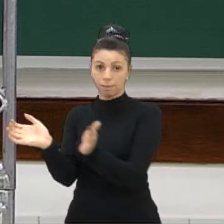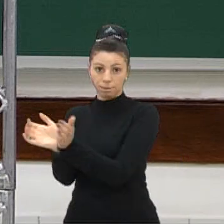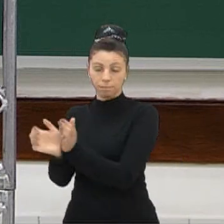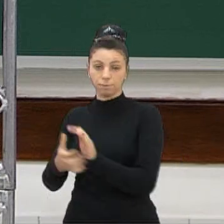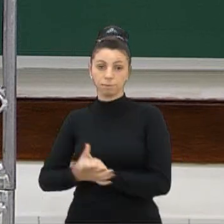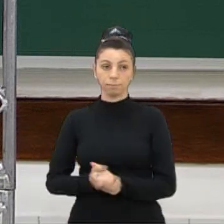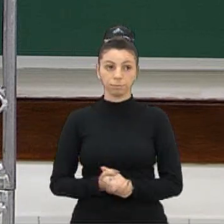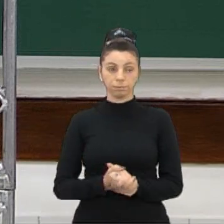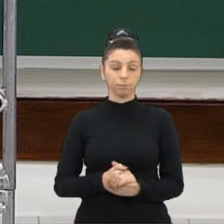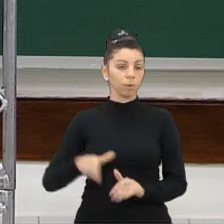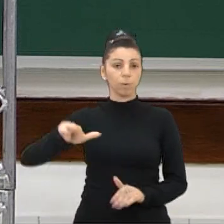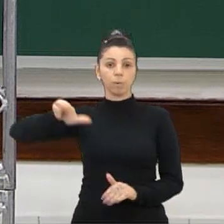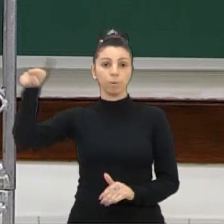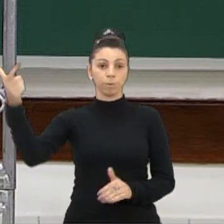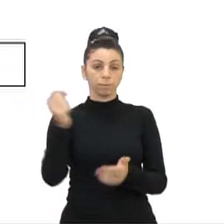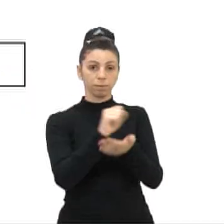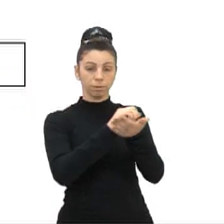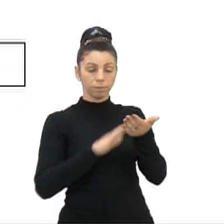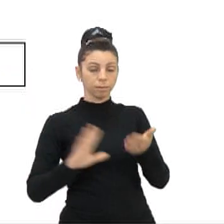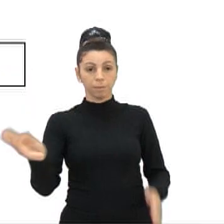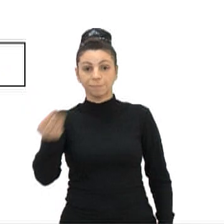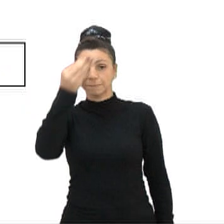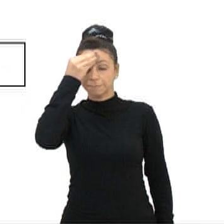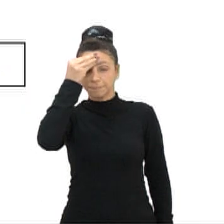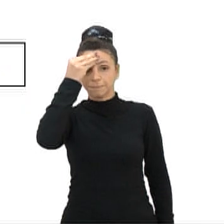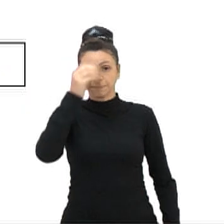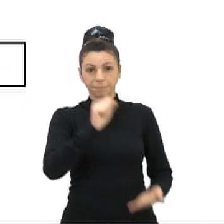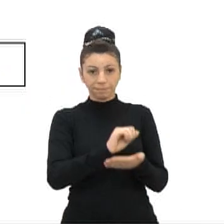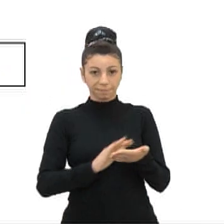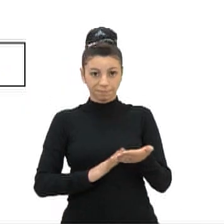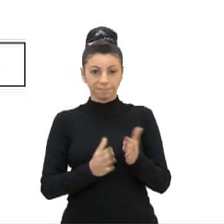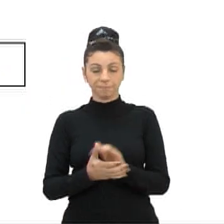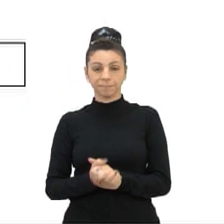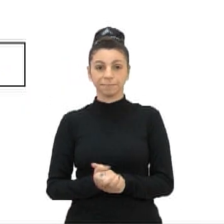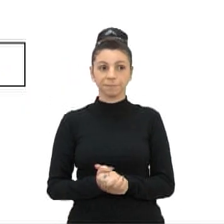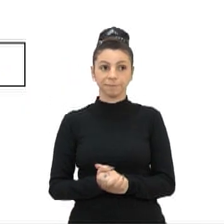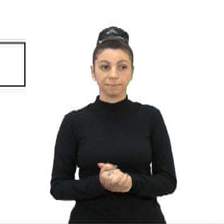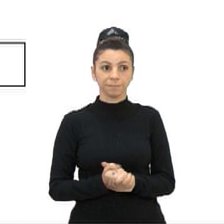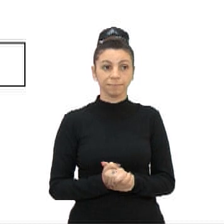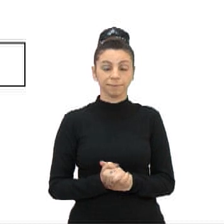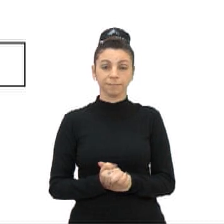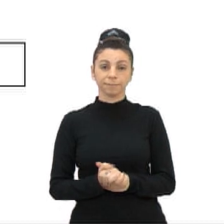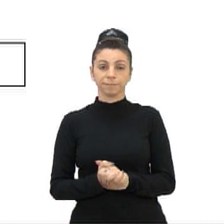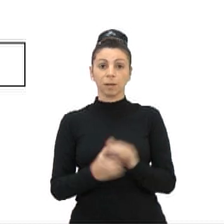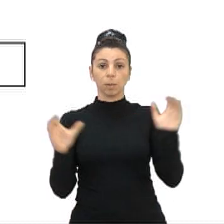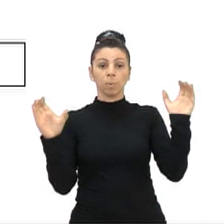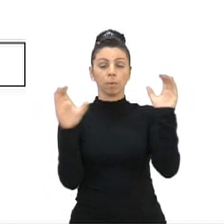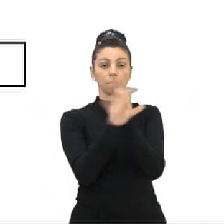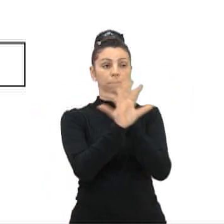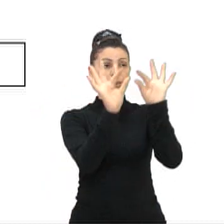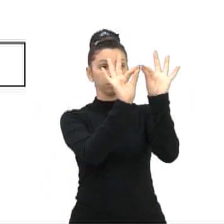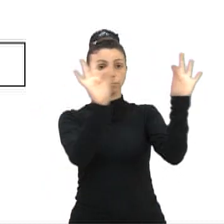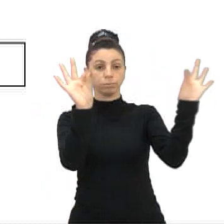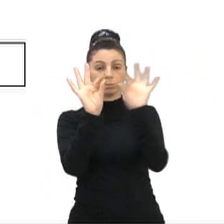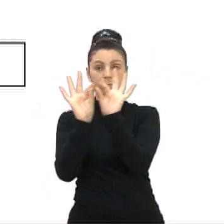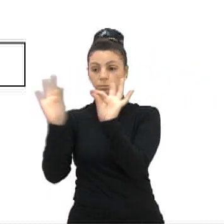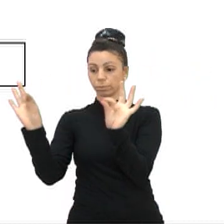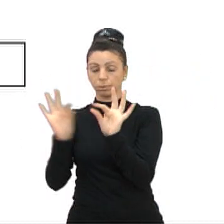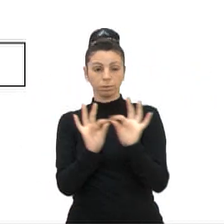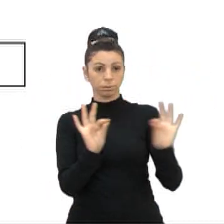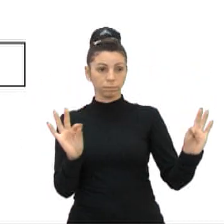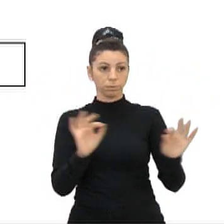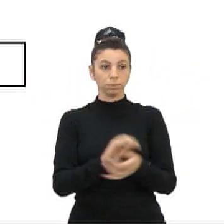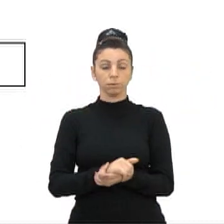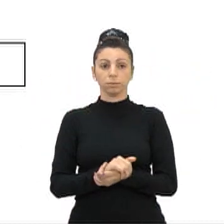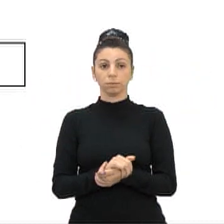Mais um exercício para a gente fixar esse conteúdo. Vamos lá. Agora eu vou pedir para vocês completar as lacunas utilizando as palavras do quadro abaixo. Então,